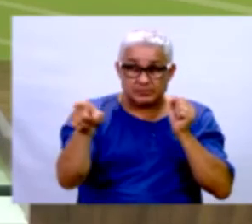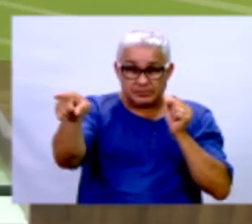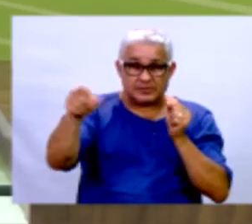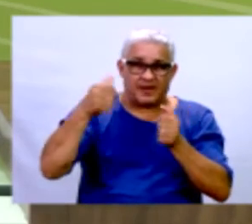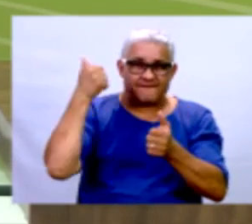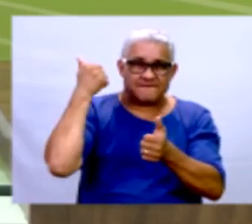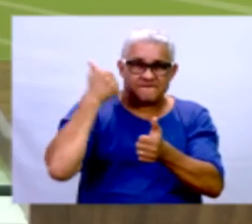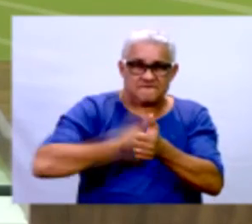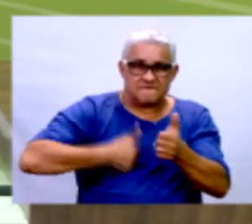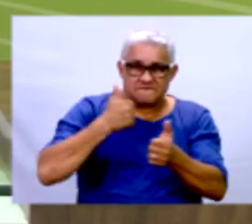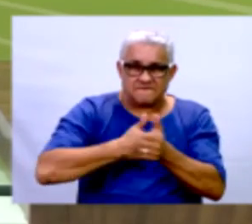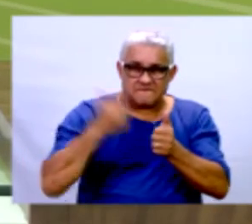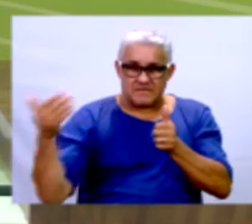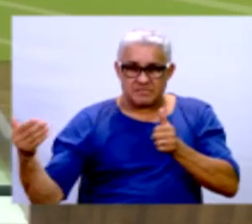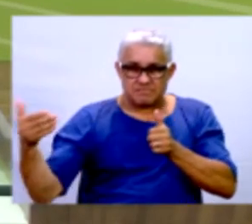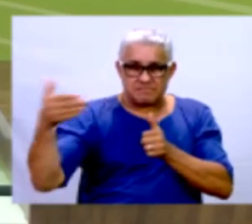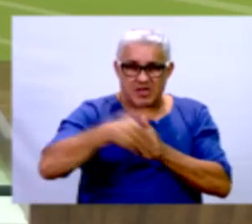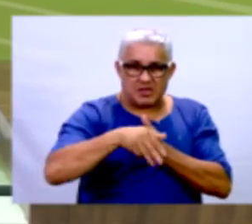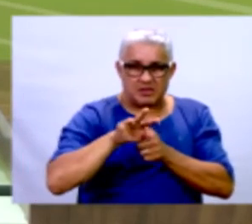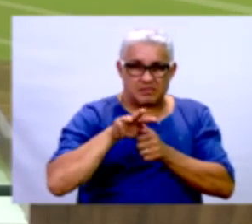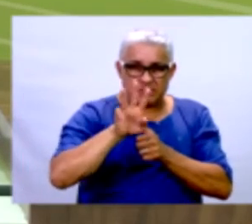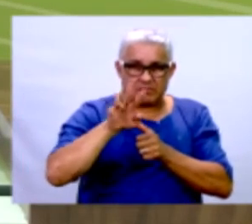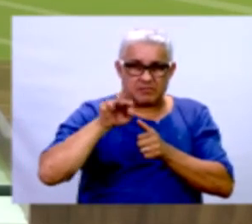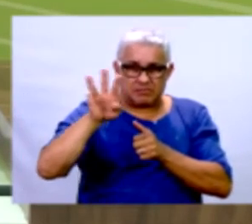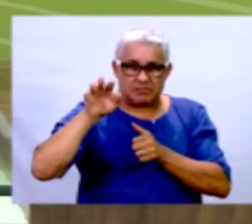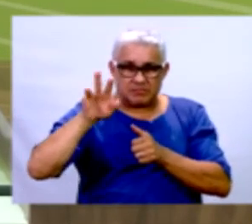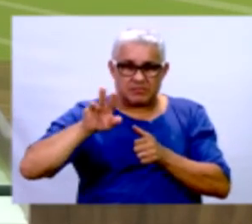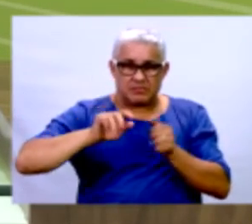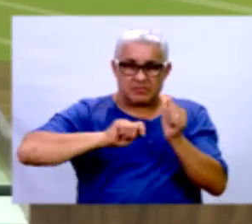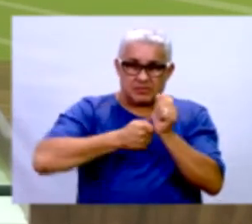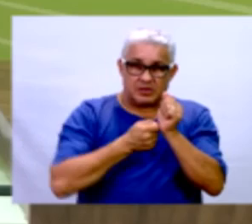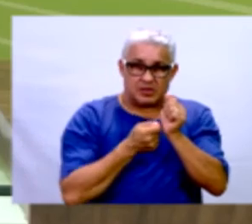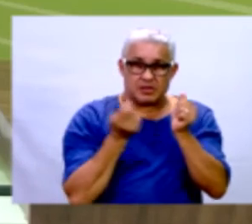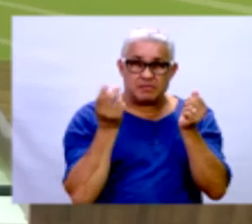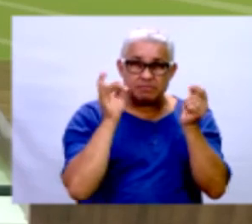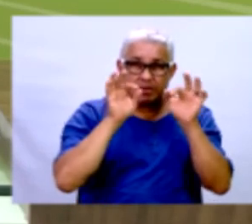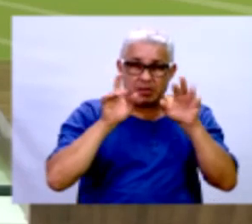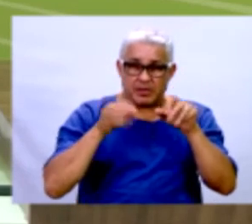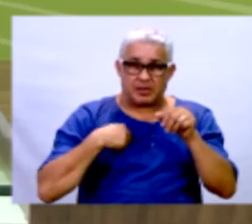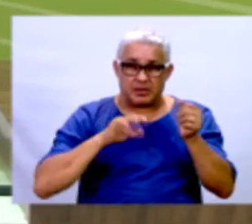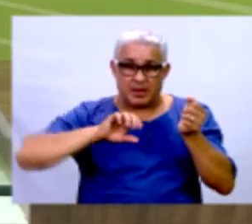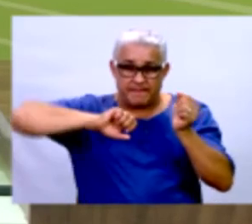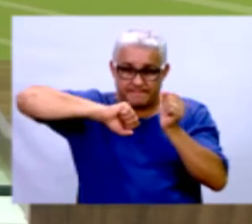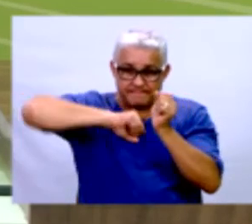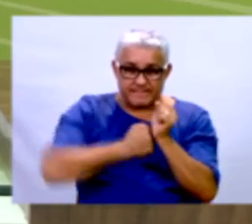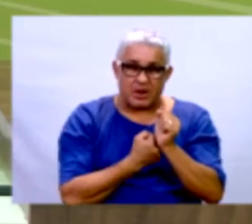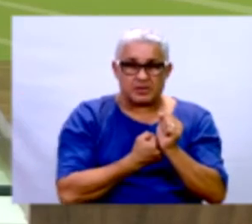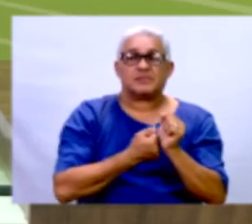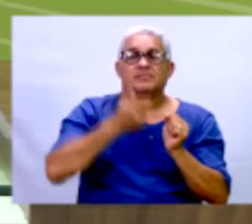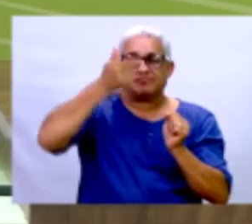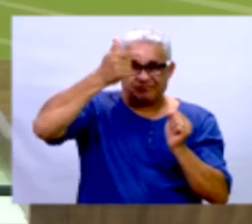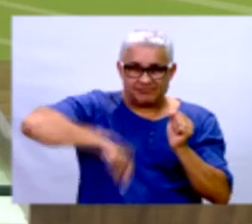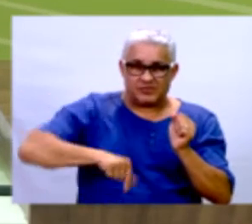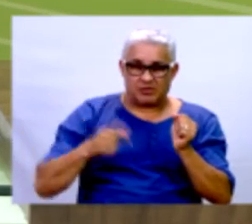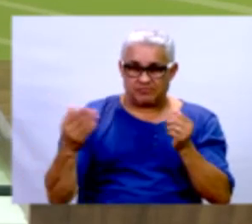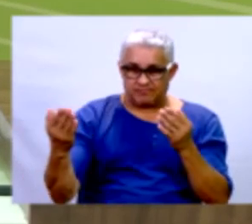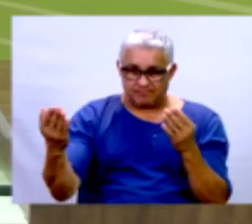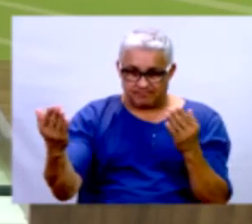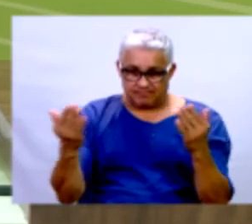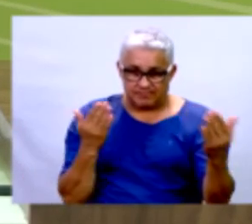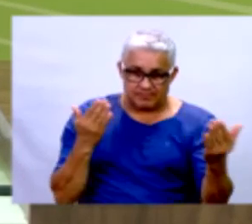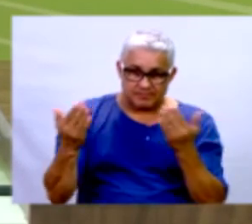vamos supor, acessar o site digitando a senha, eu criptografo essa senha de novo e vou comparar o